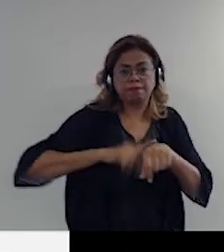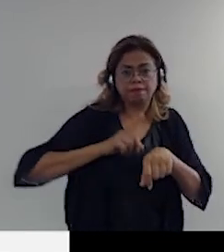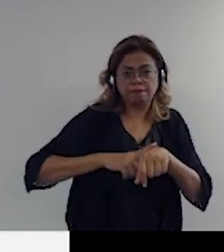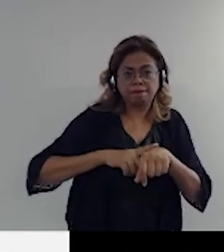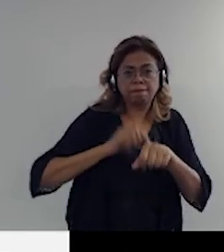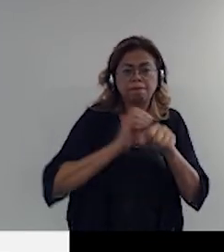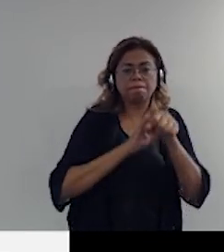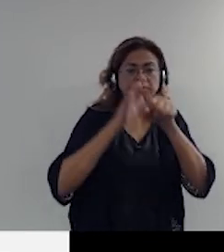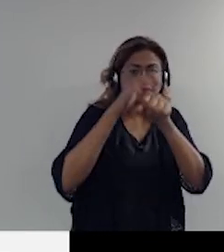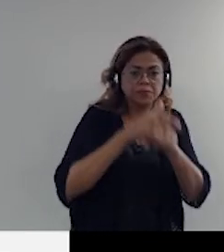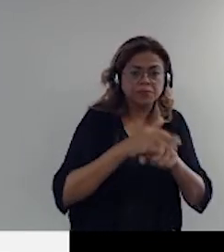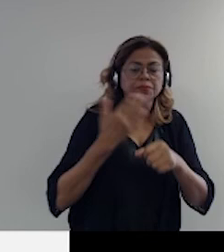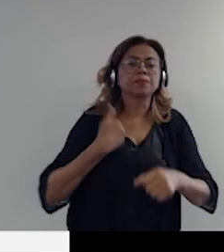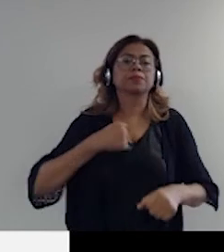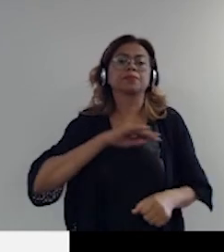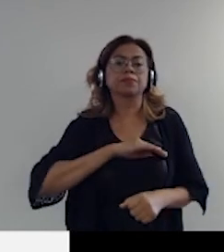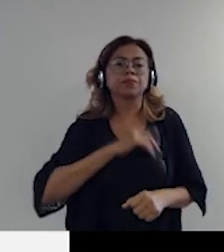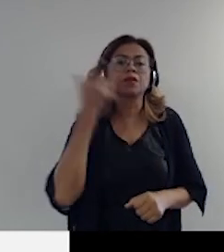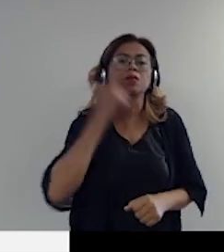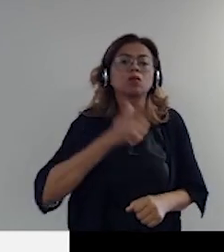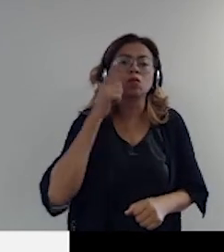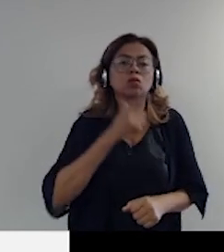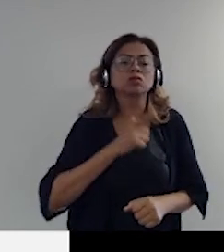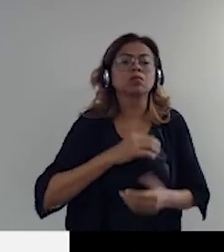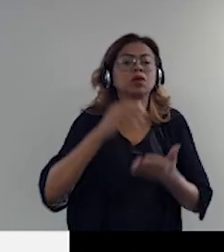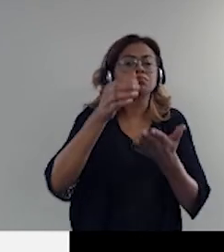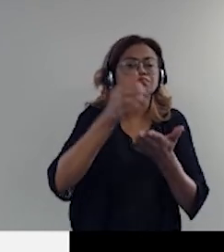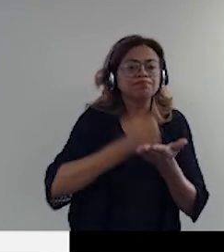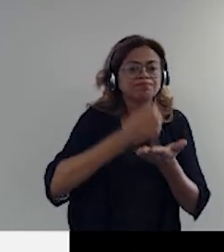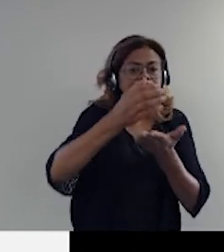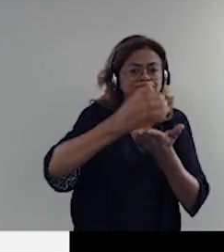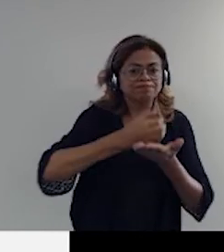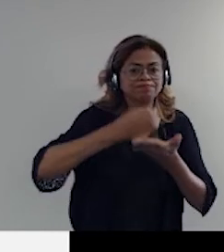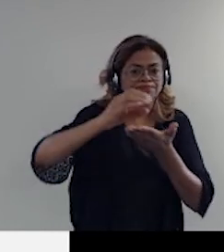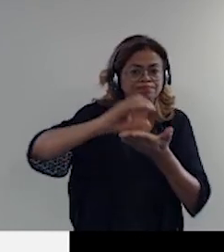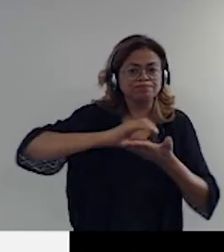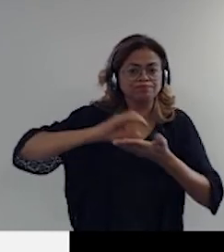período de pandemia, a gente conseguiu captar por meio